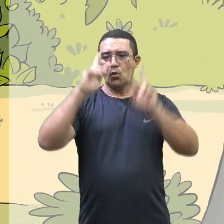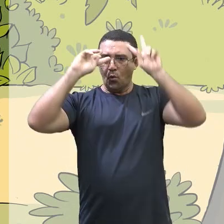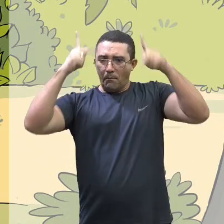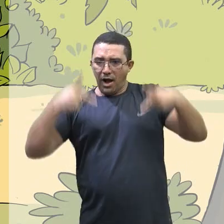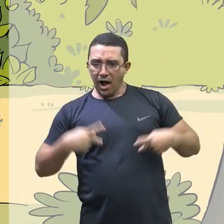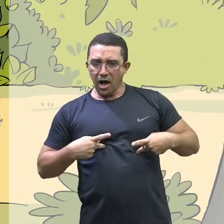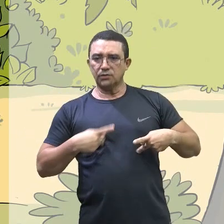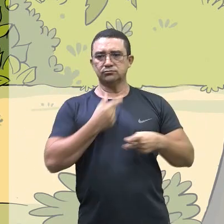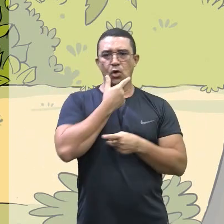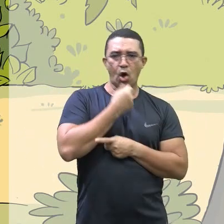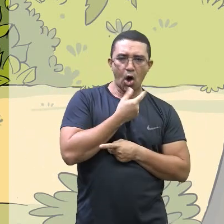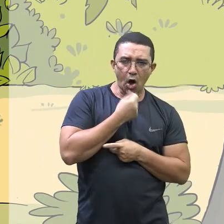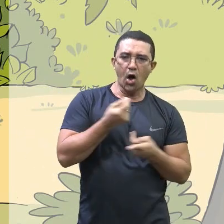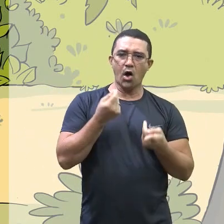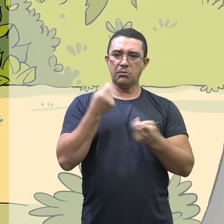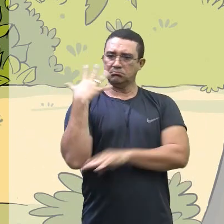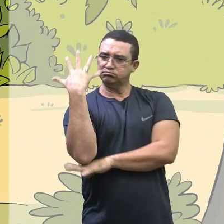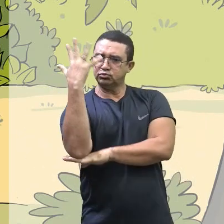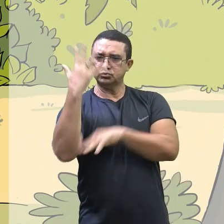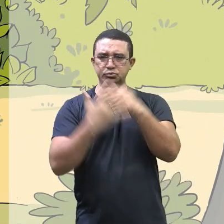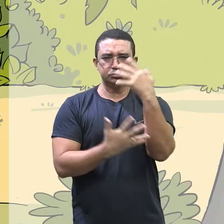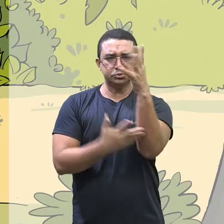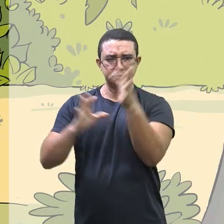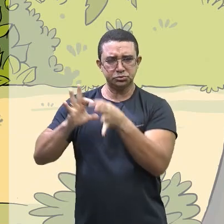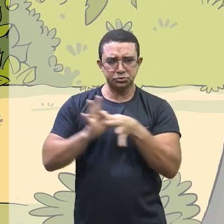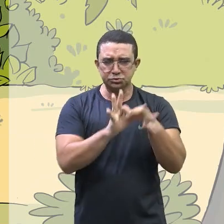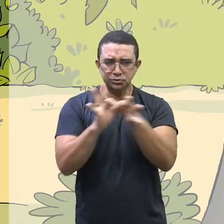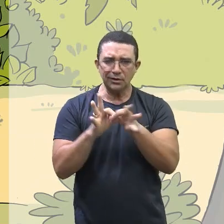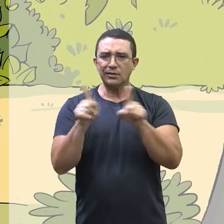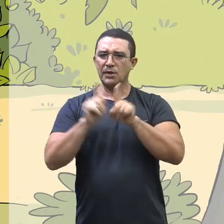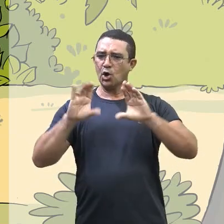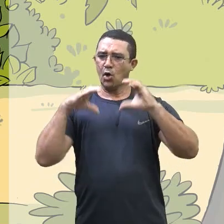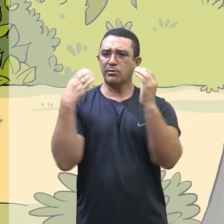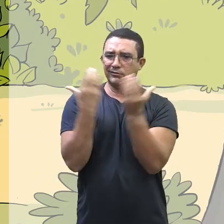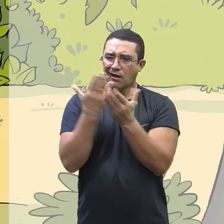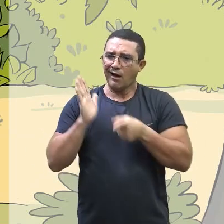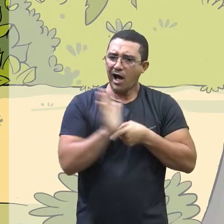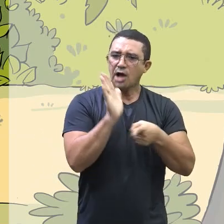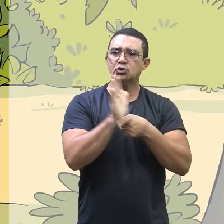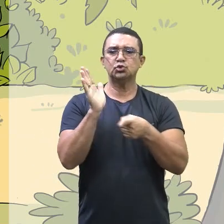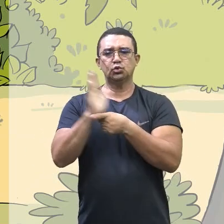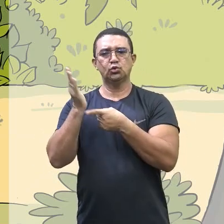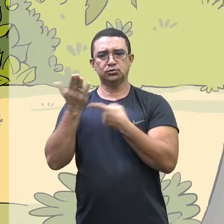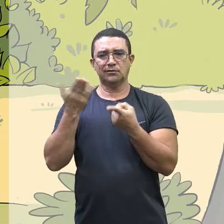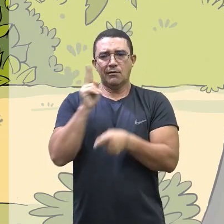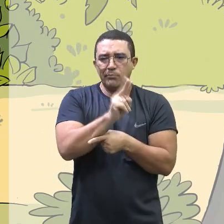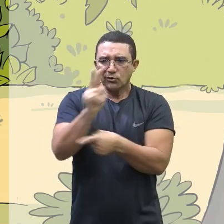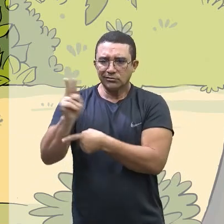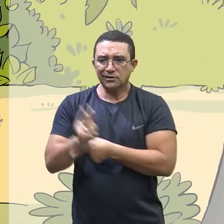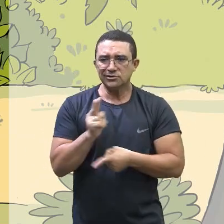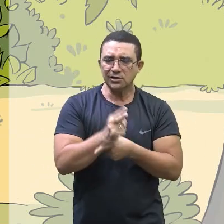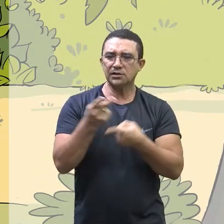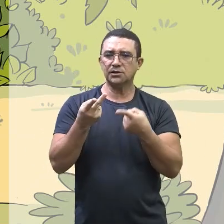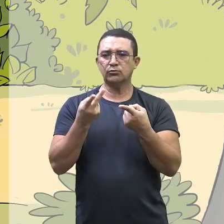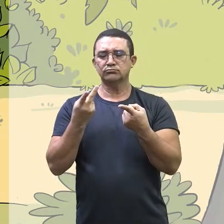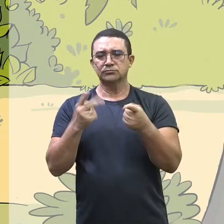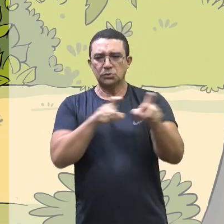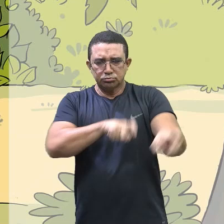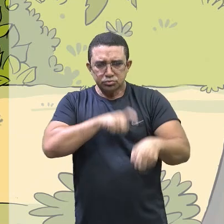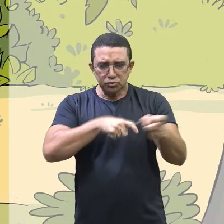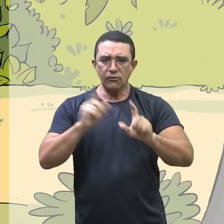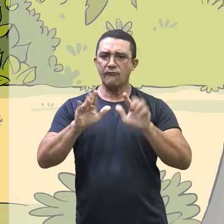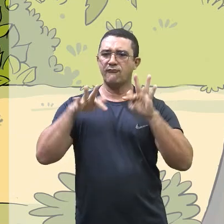né? Comunidades tradicionais ajudam a conservação, como a pesca artesanal, a agricultura familiar. As